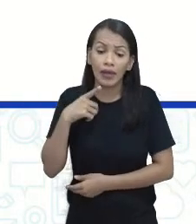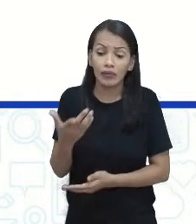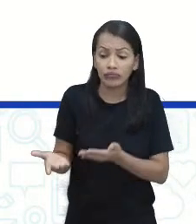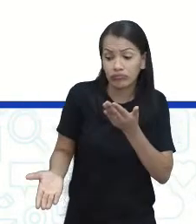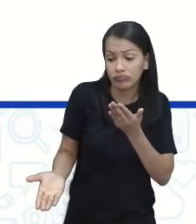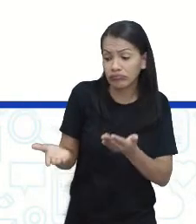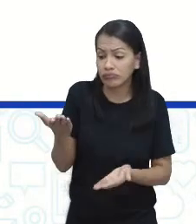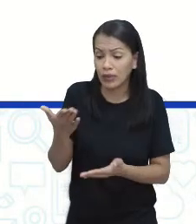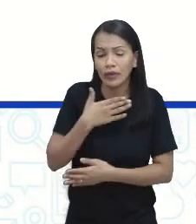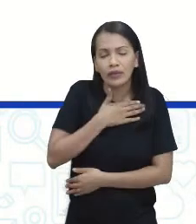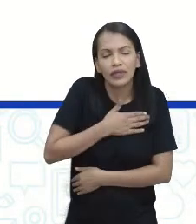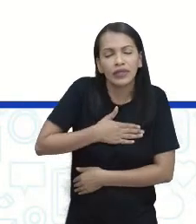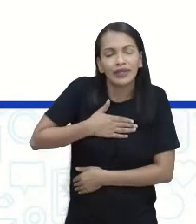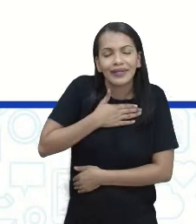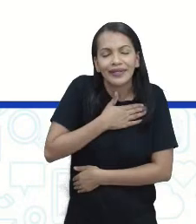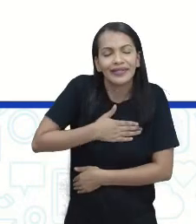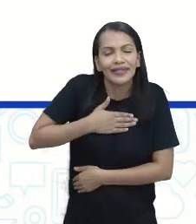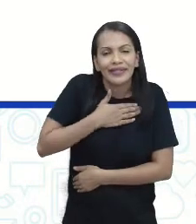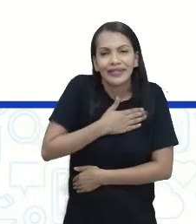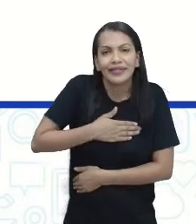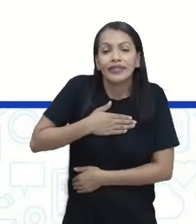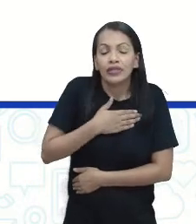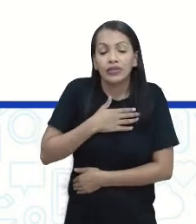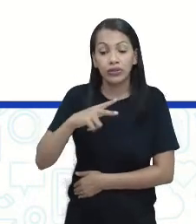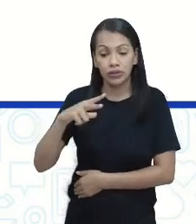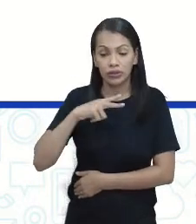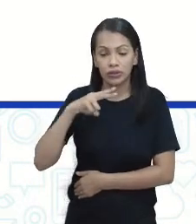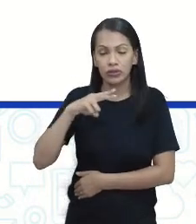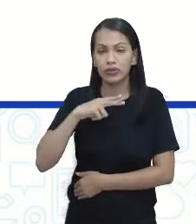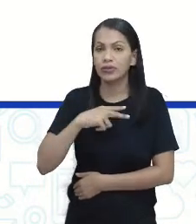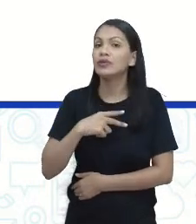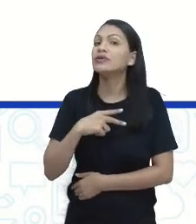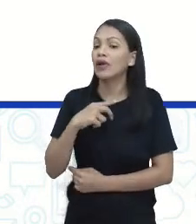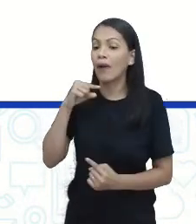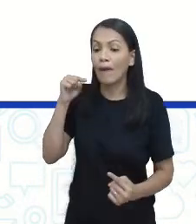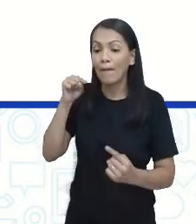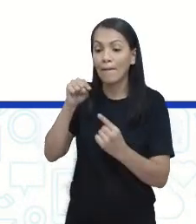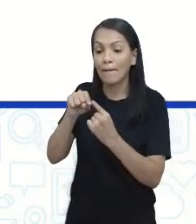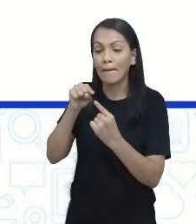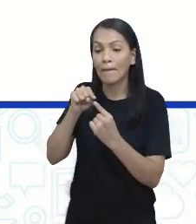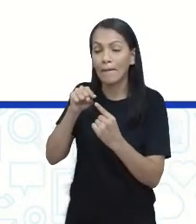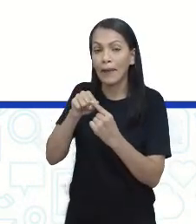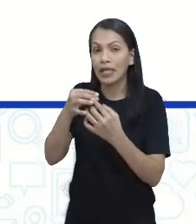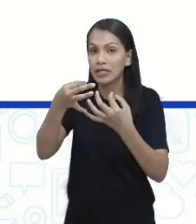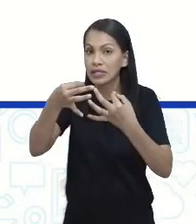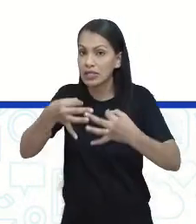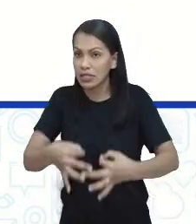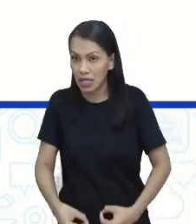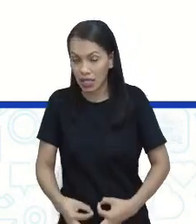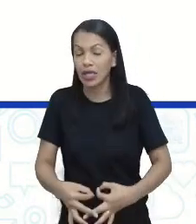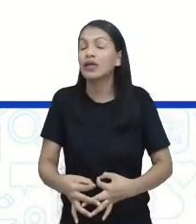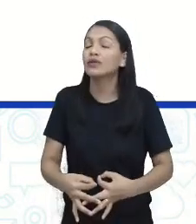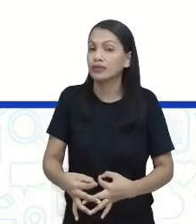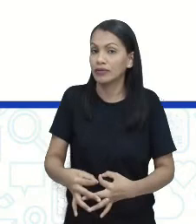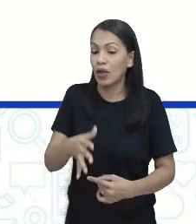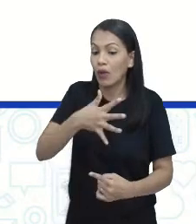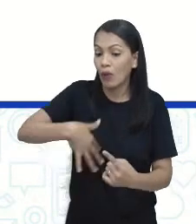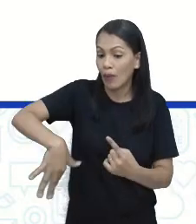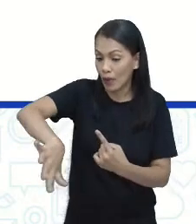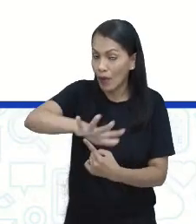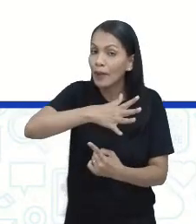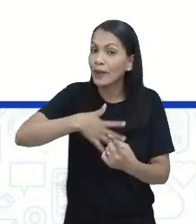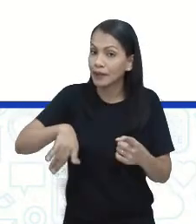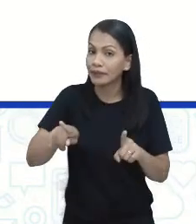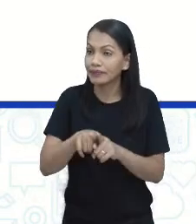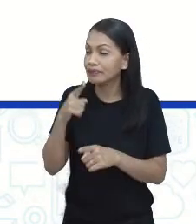a satisfação pessoal com o ambientalmente correto, socialmente justo e economicamente viável. Literalmente, a gente está